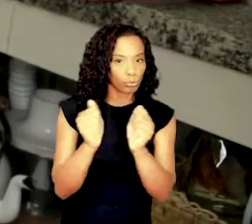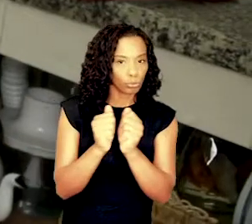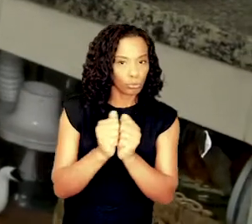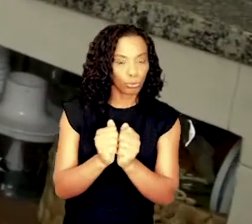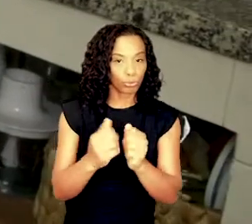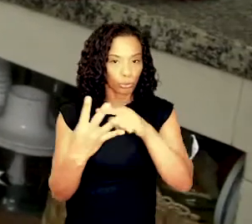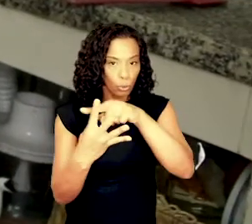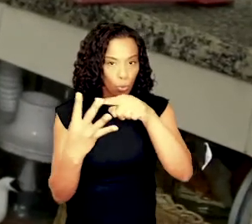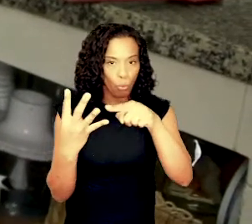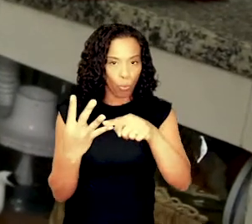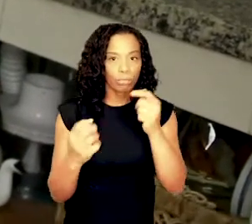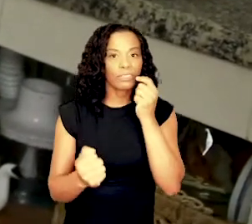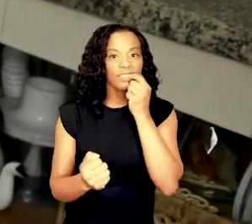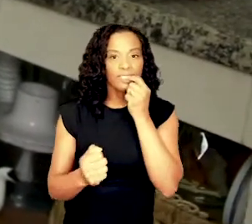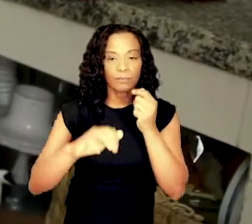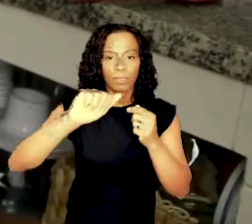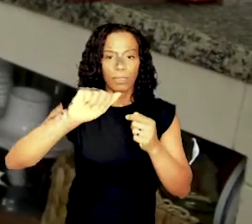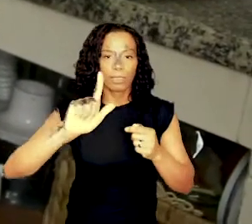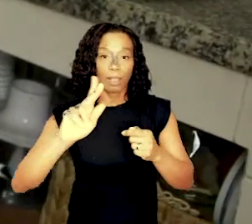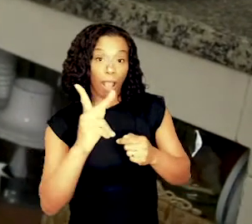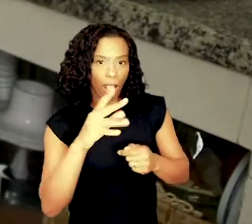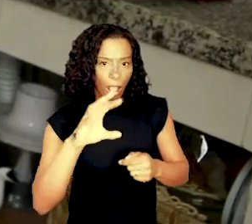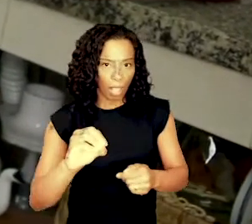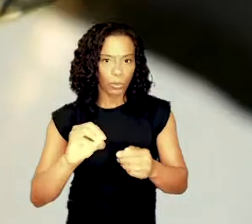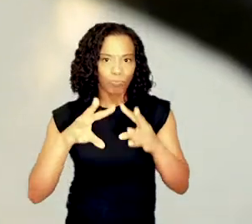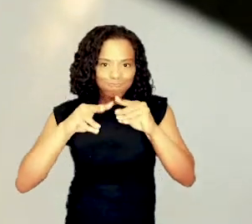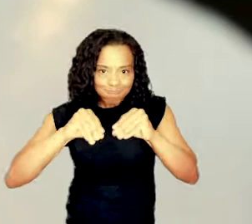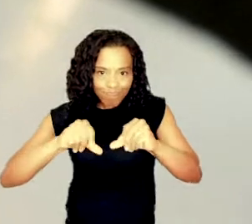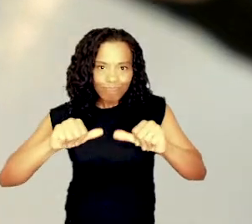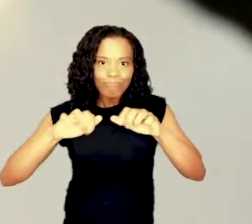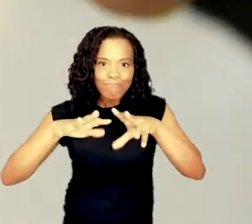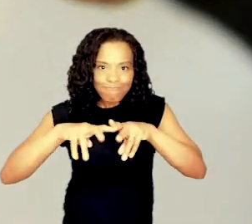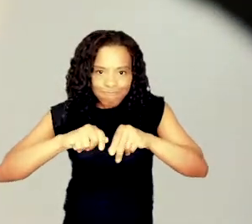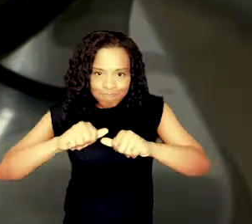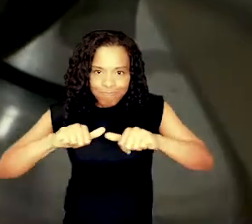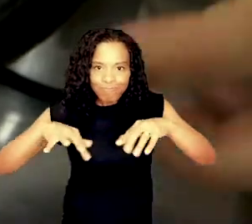Agora vamos adicionar os nossos 4 dentes de alho amassados.